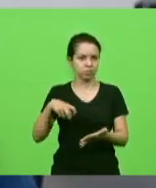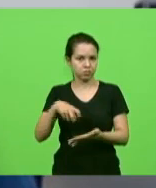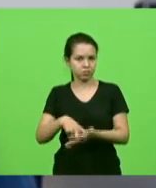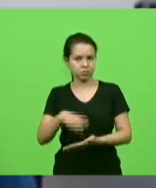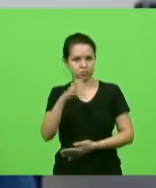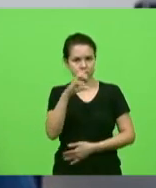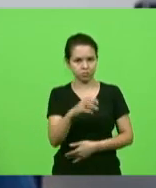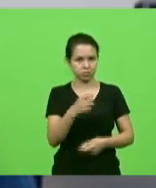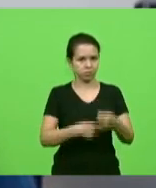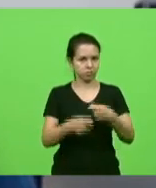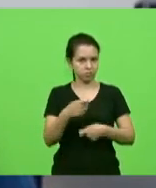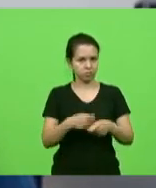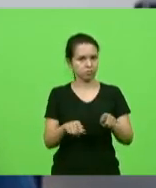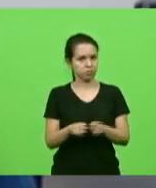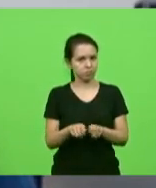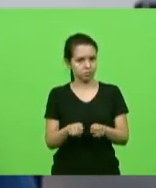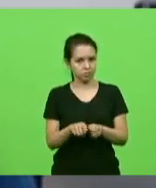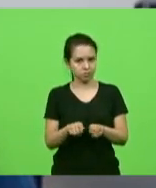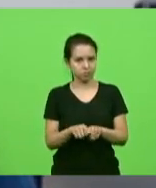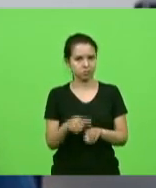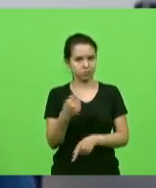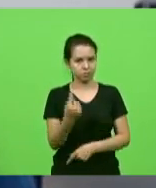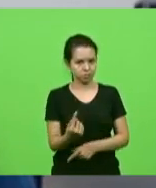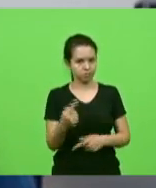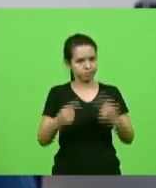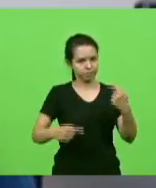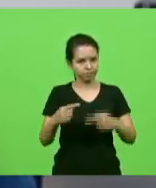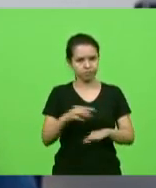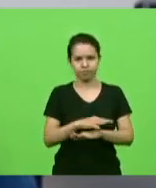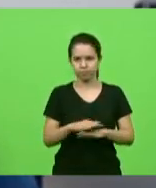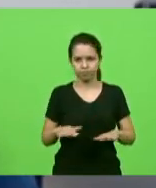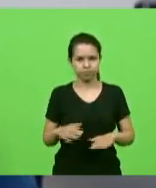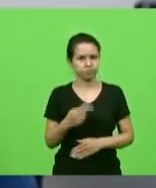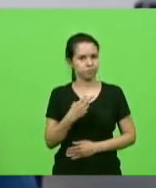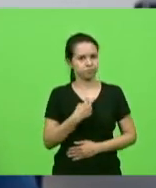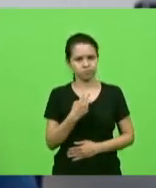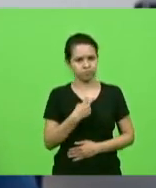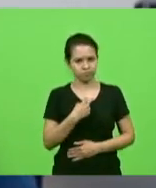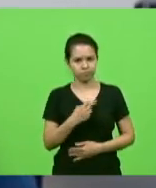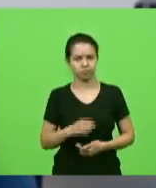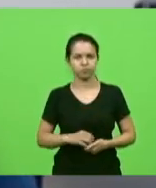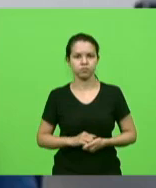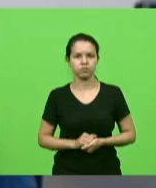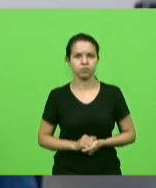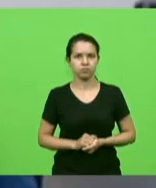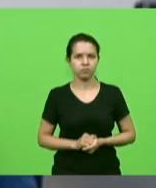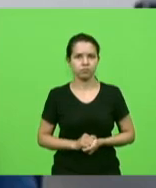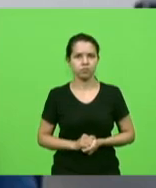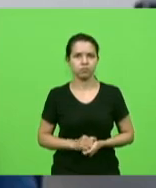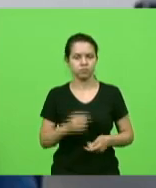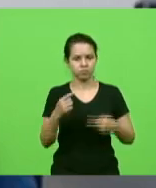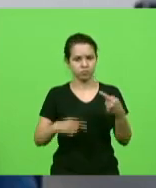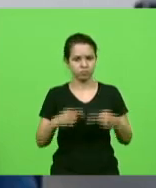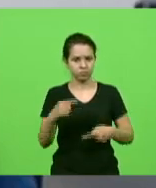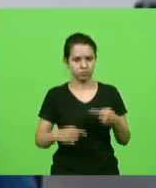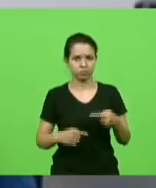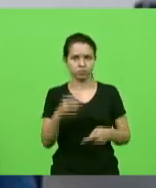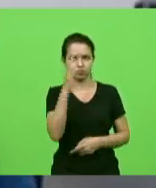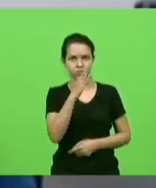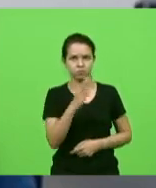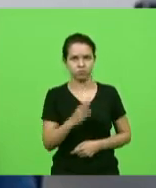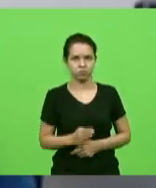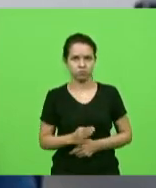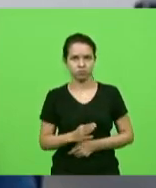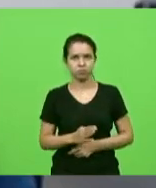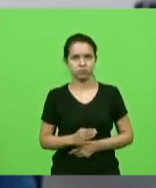administrativo Menezes no time conotação e exclusivamente política do direito angloamericano ou em vítima Natura